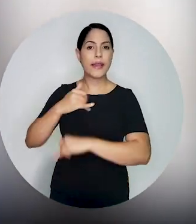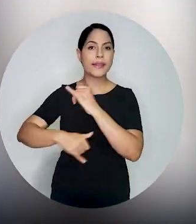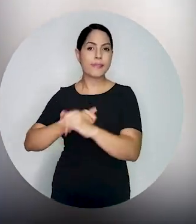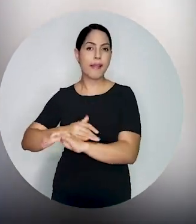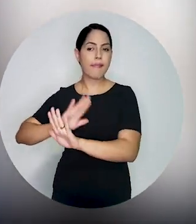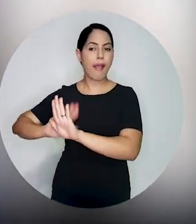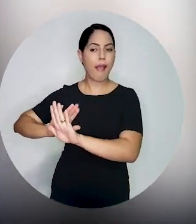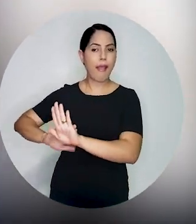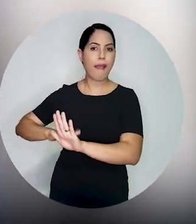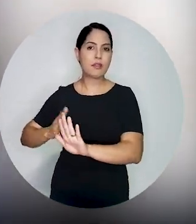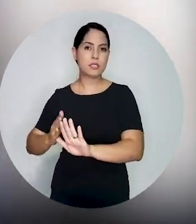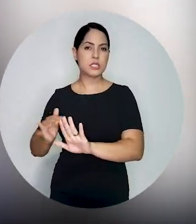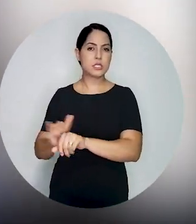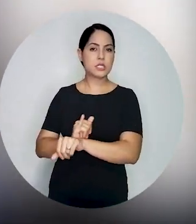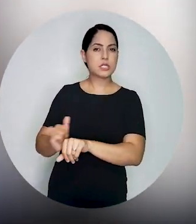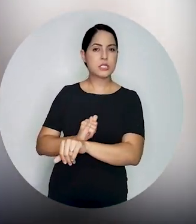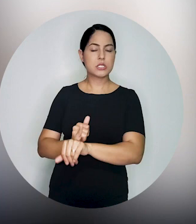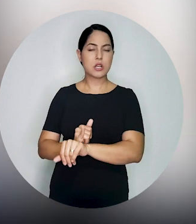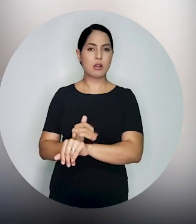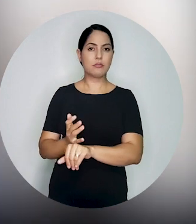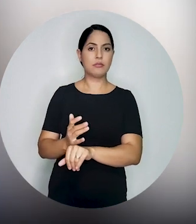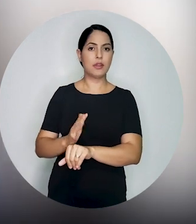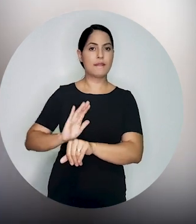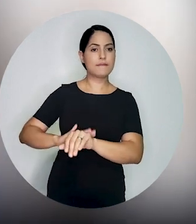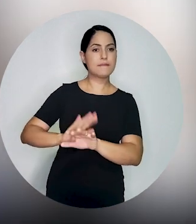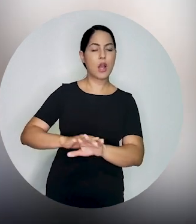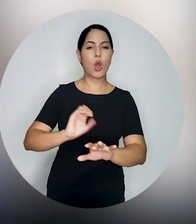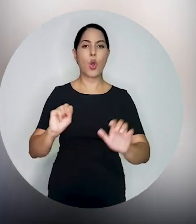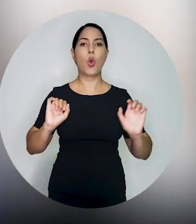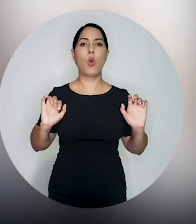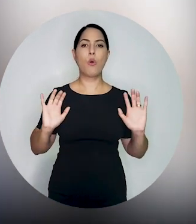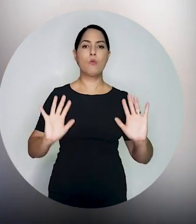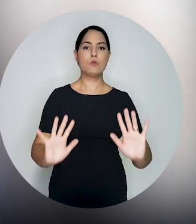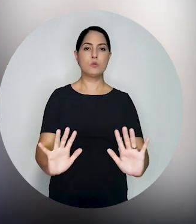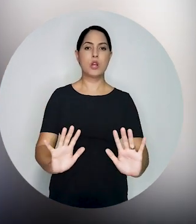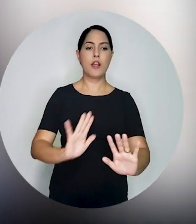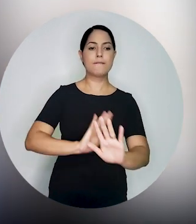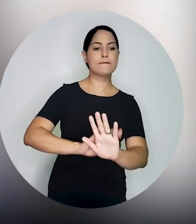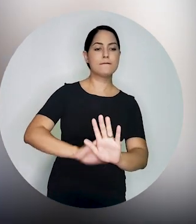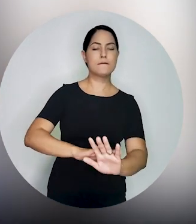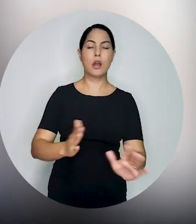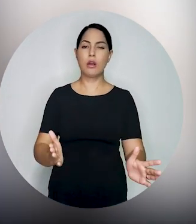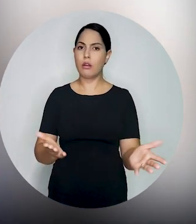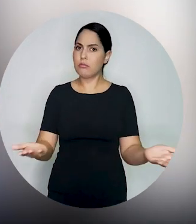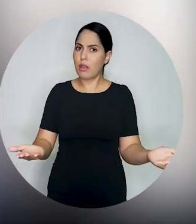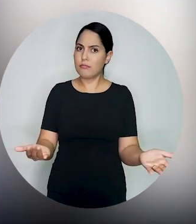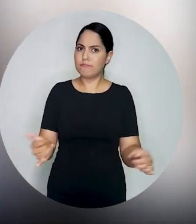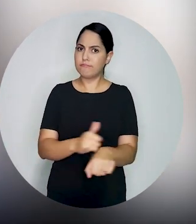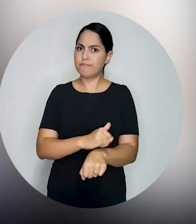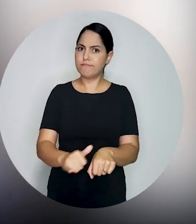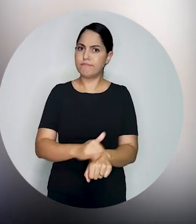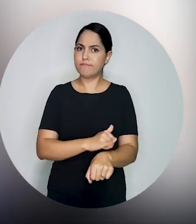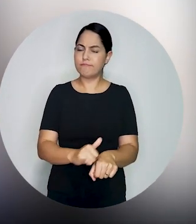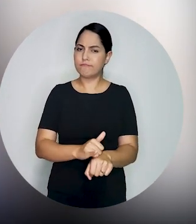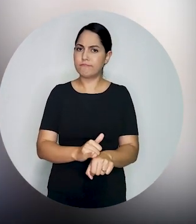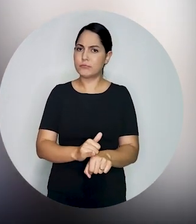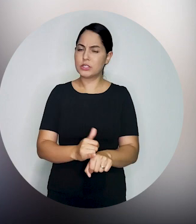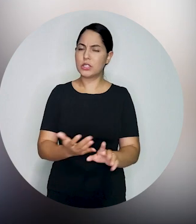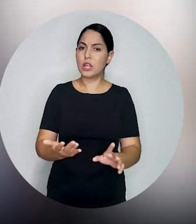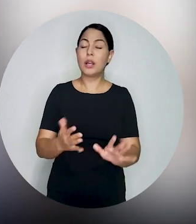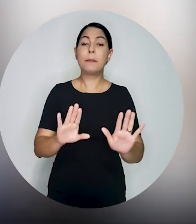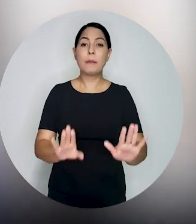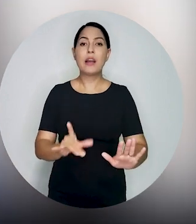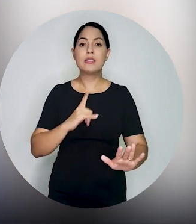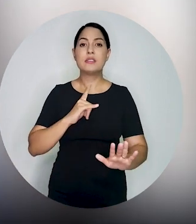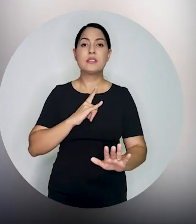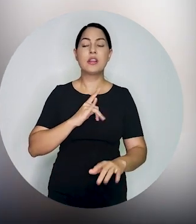tentativa de se ocultar através da internet, essa tentativa de se ocultar no meio da multidão, né? Equiparar a injúria ao crime de